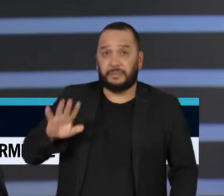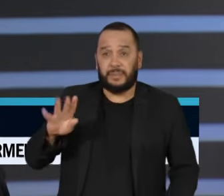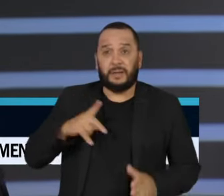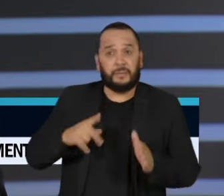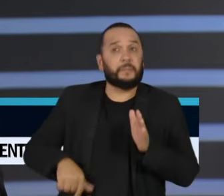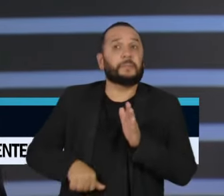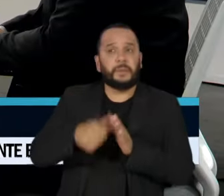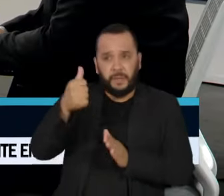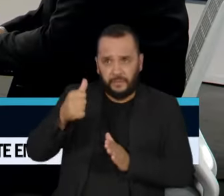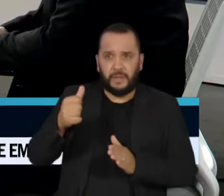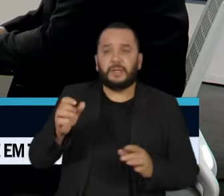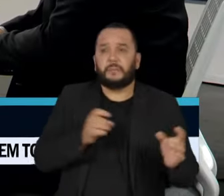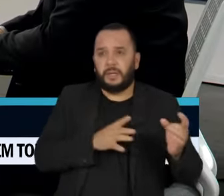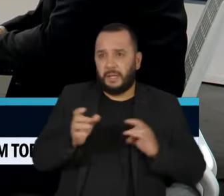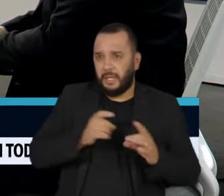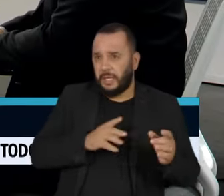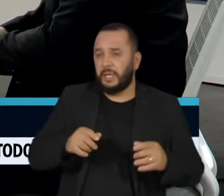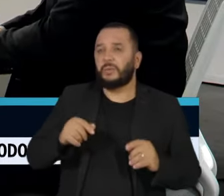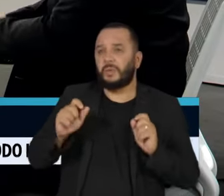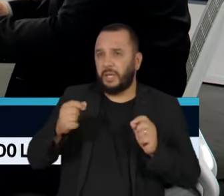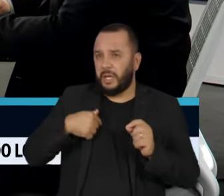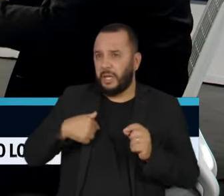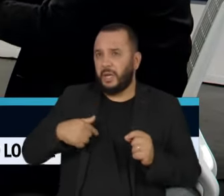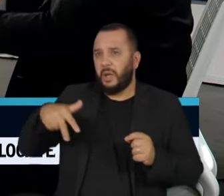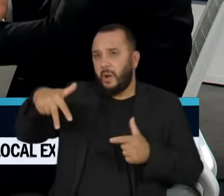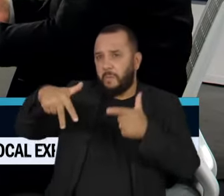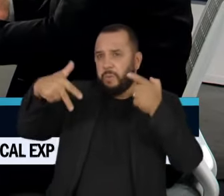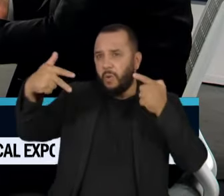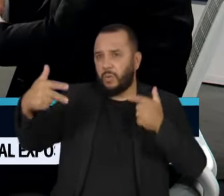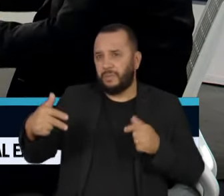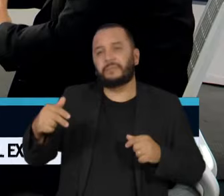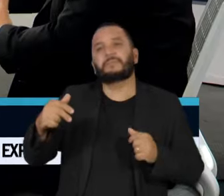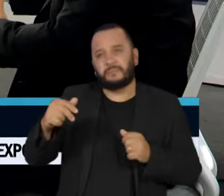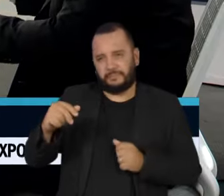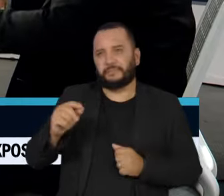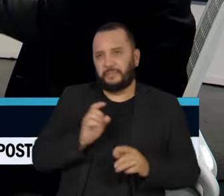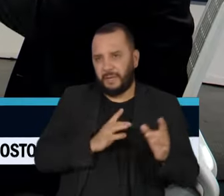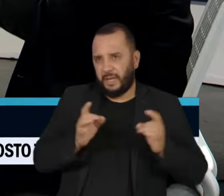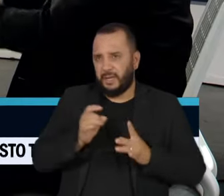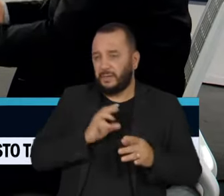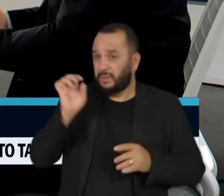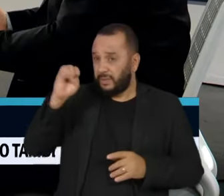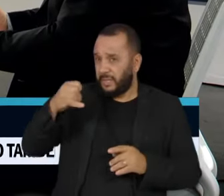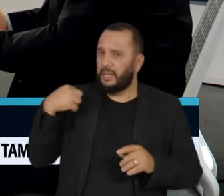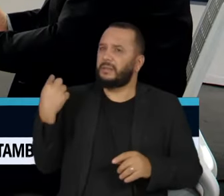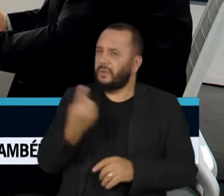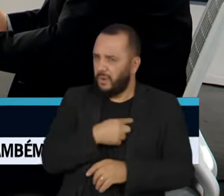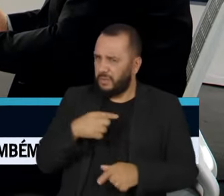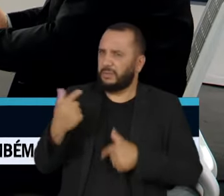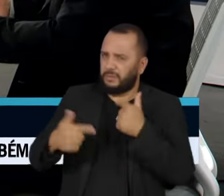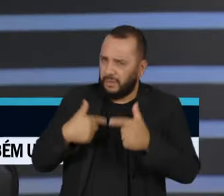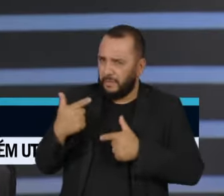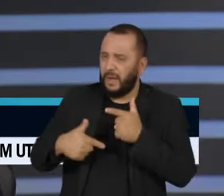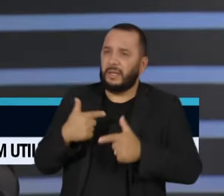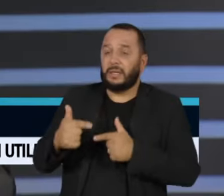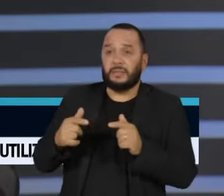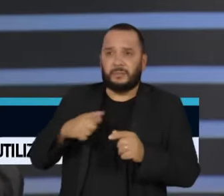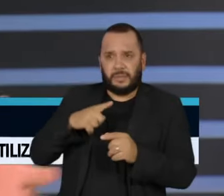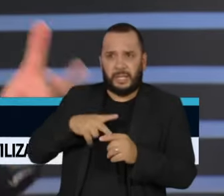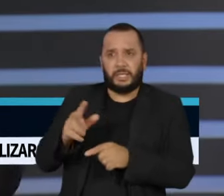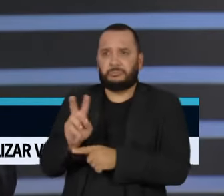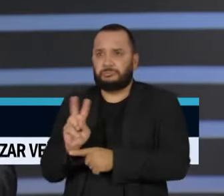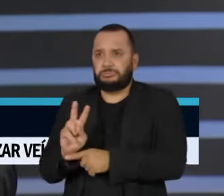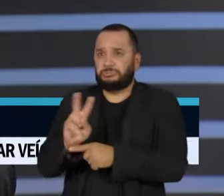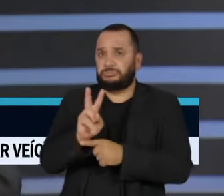medo de um atentado terrorista numa posse. É claro que há todo um trabalho, né, como a gente está conversando aqui, para garantir a segurança dos frequentadores. O próprio governo eleito